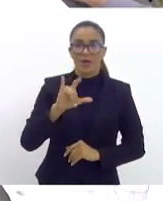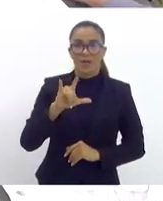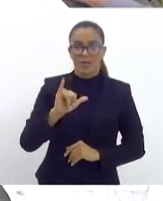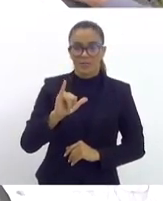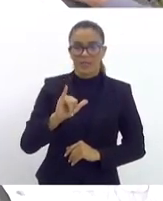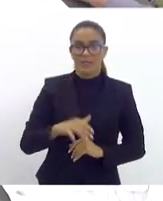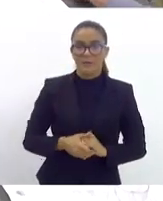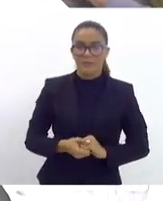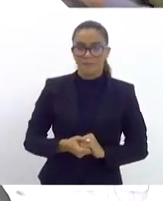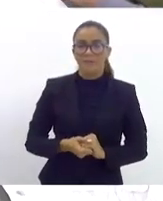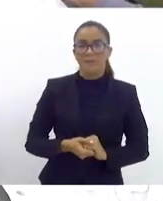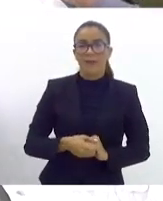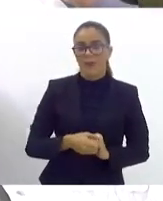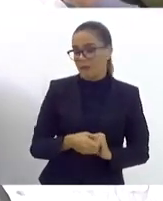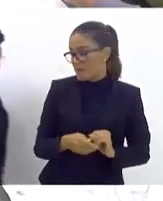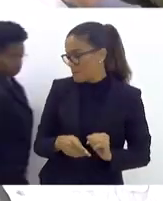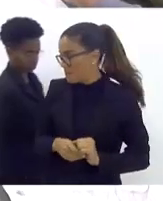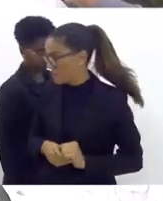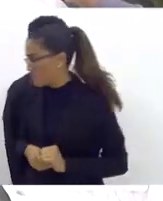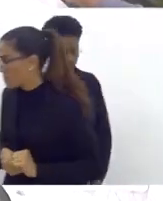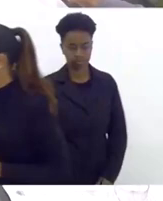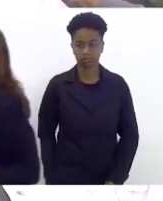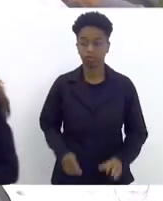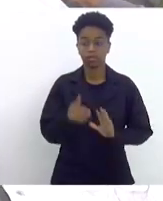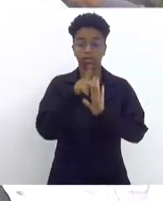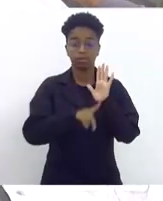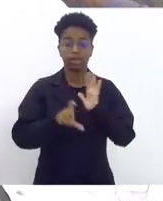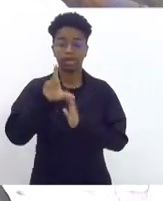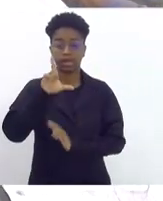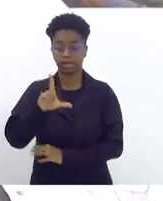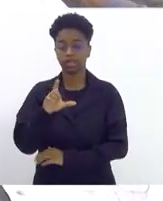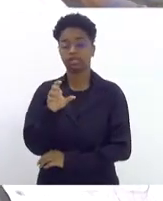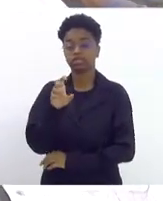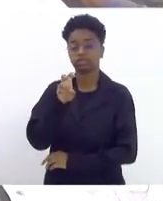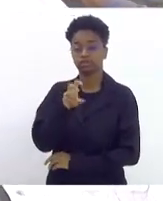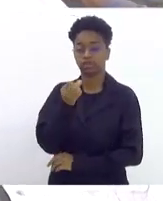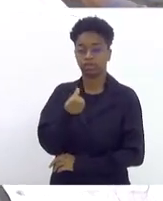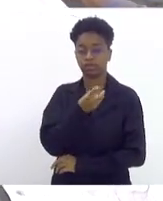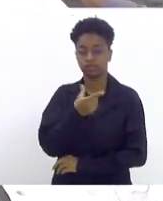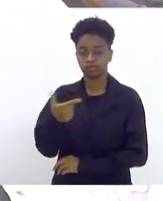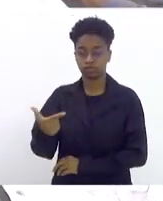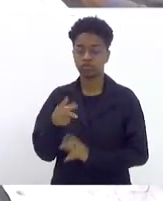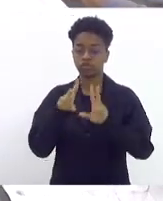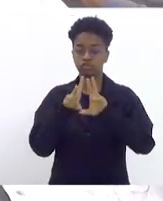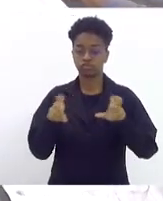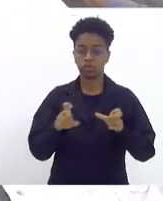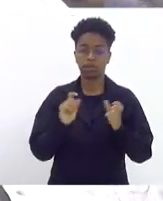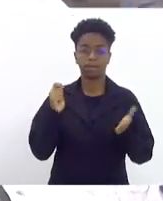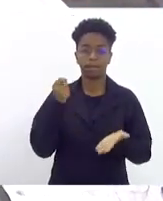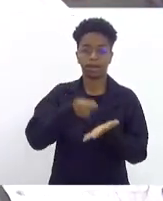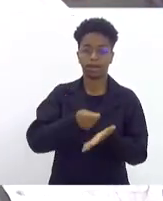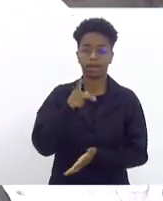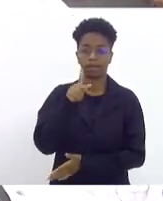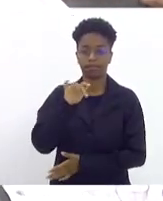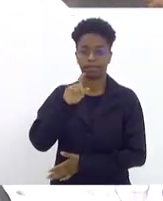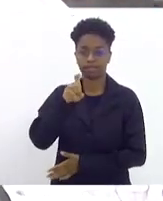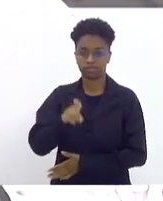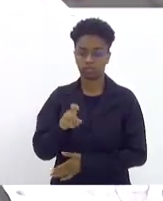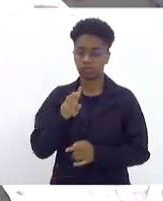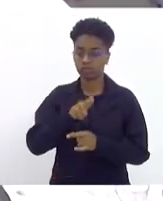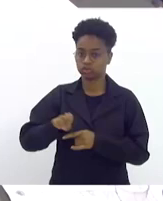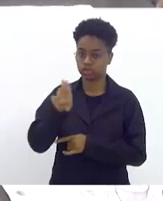5622 de 2022 autonomia da deputada Marta Rocha que dispõe sobre o pagamento via pics nas praças de pedágio no estado do Rio de Janeiro